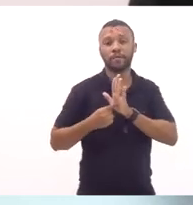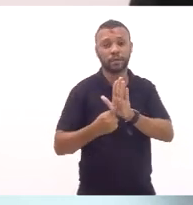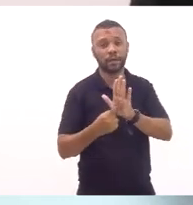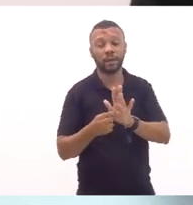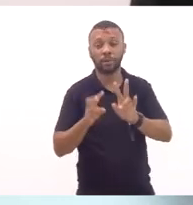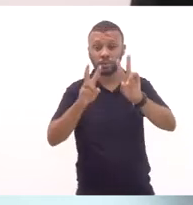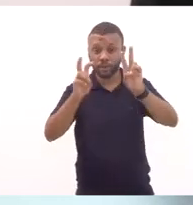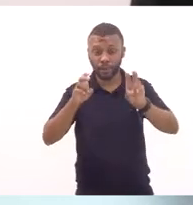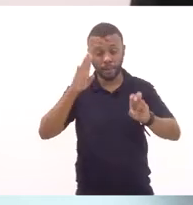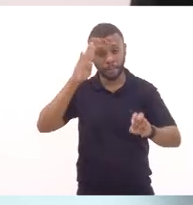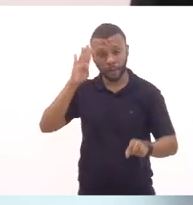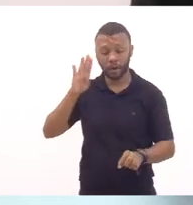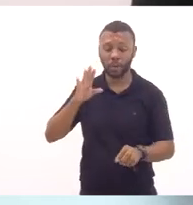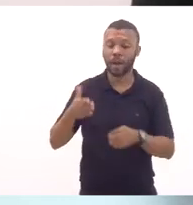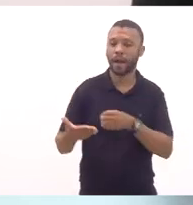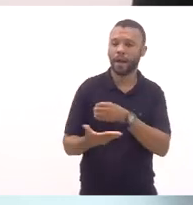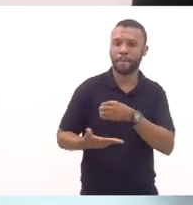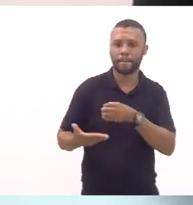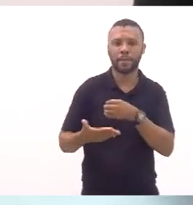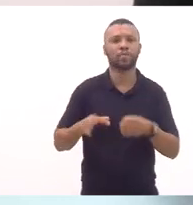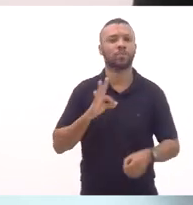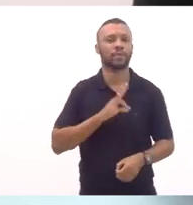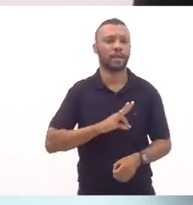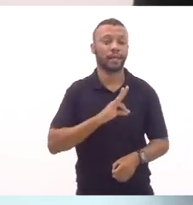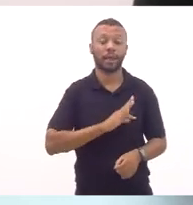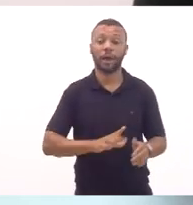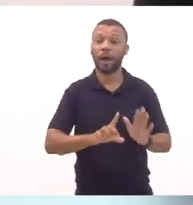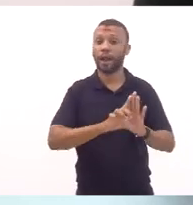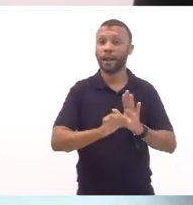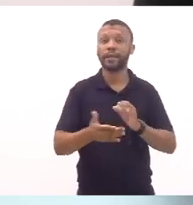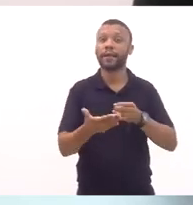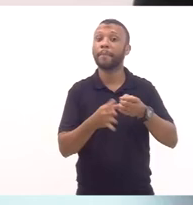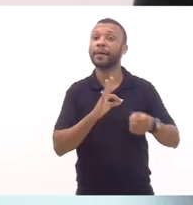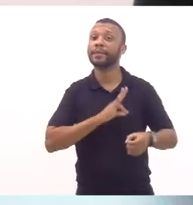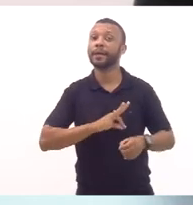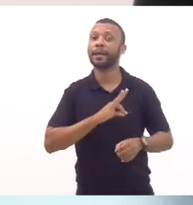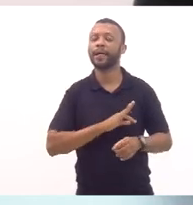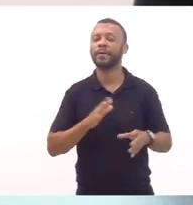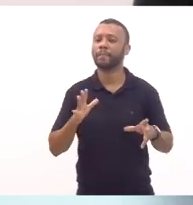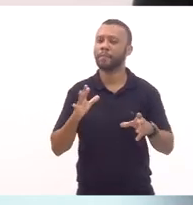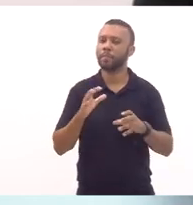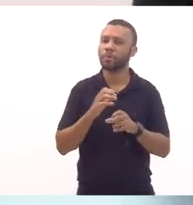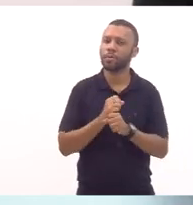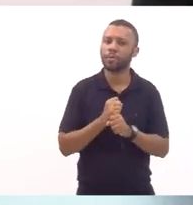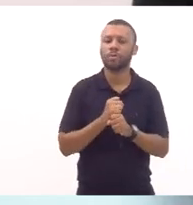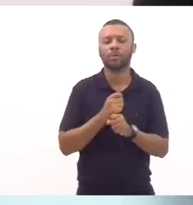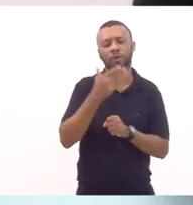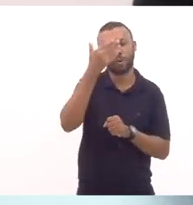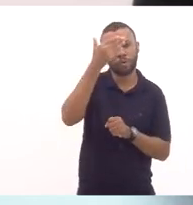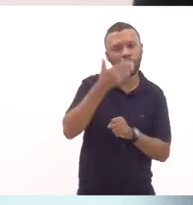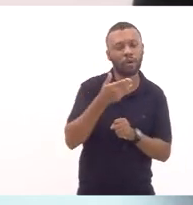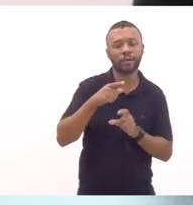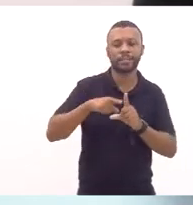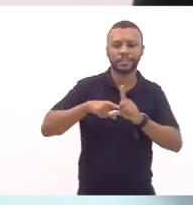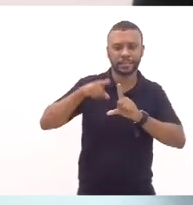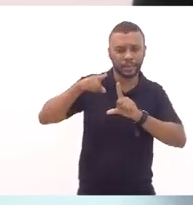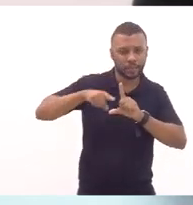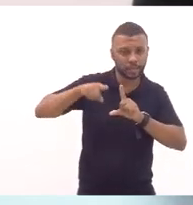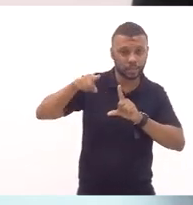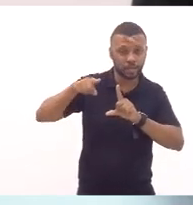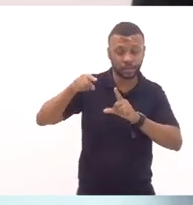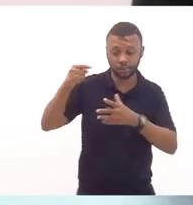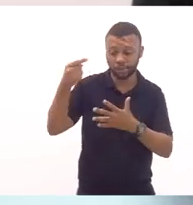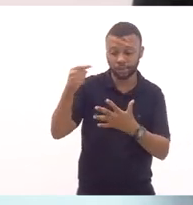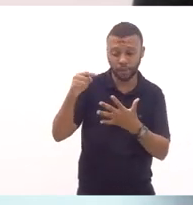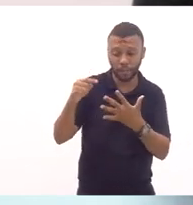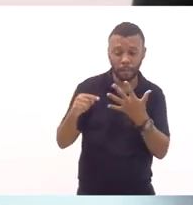piso, né, o piso salarial, né, a lei do piso. Cálculos, contas, estatísticas, tudo muito importante. Nós sabemos,